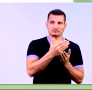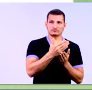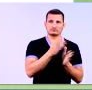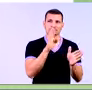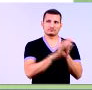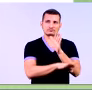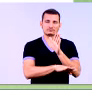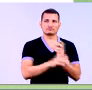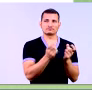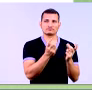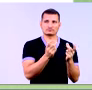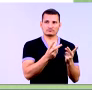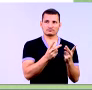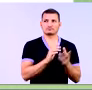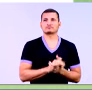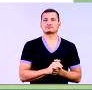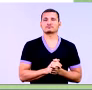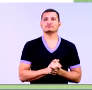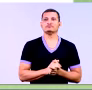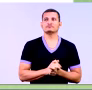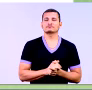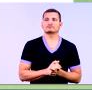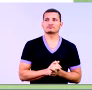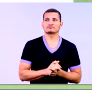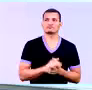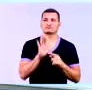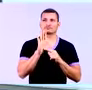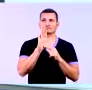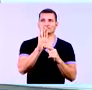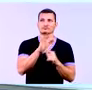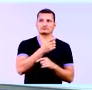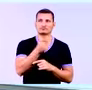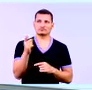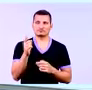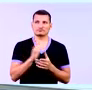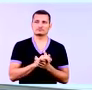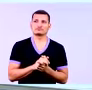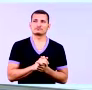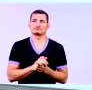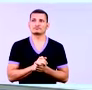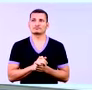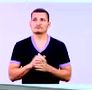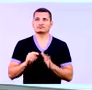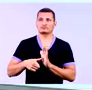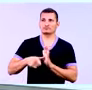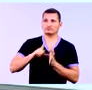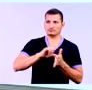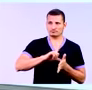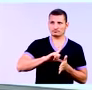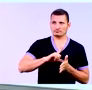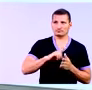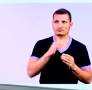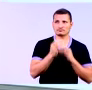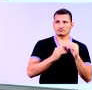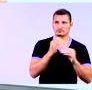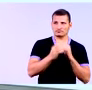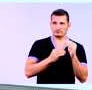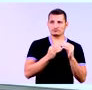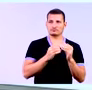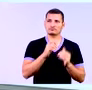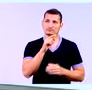vendas. Então nós saímos, o que eu quero mostrar para vocês é que nós saímos de uma situação onde o nosso banco de dados era